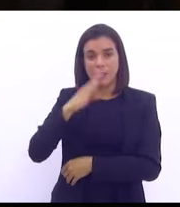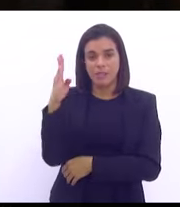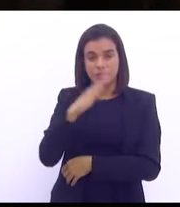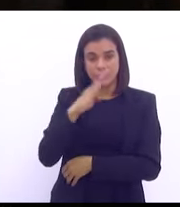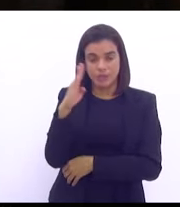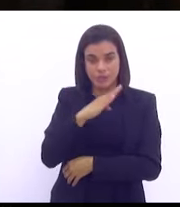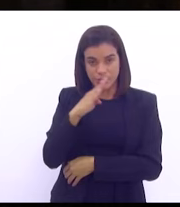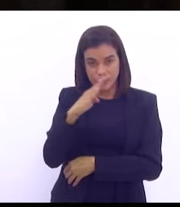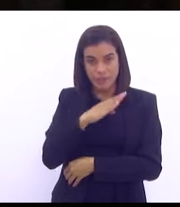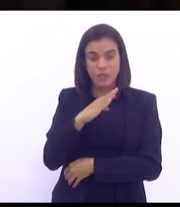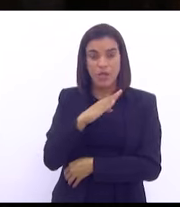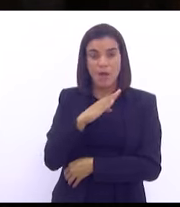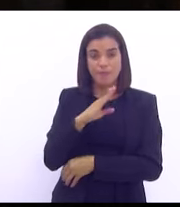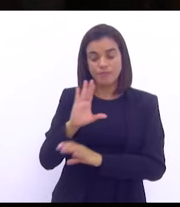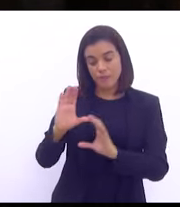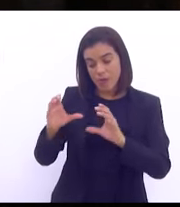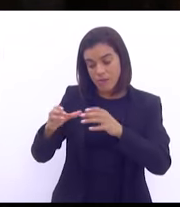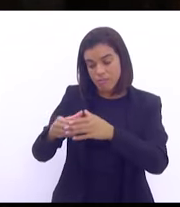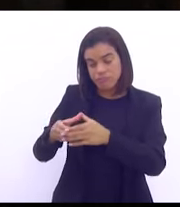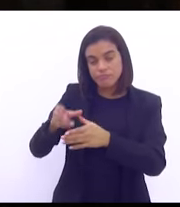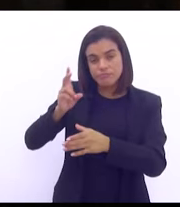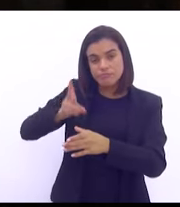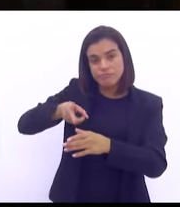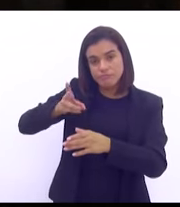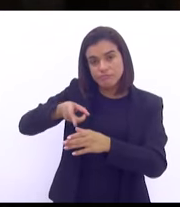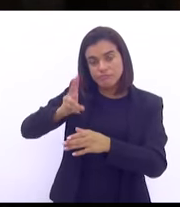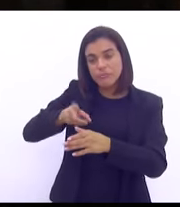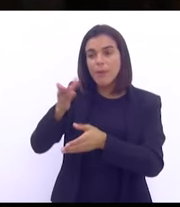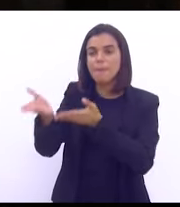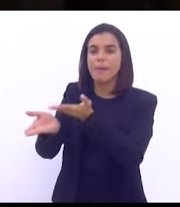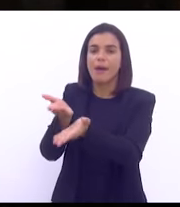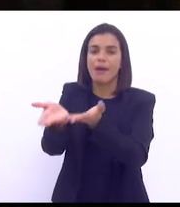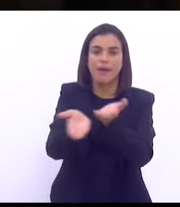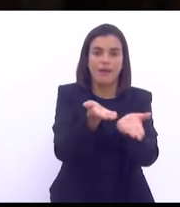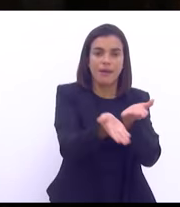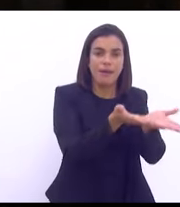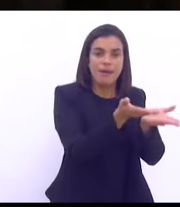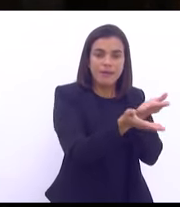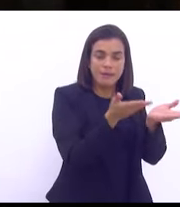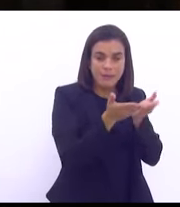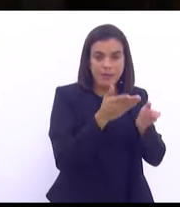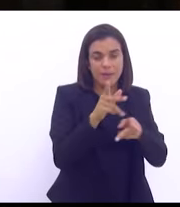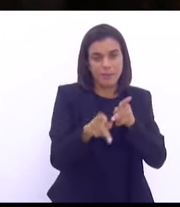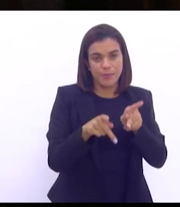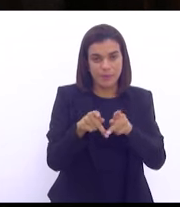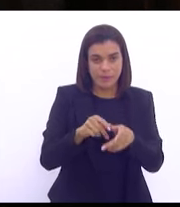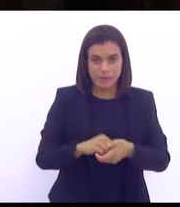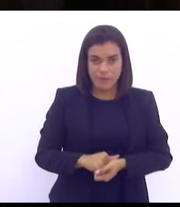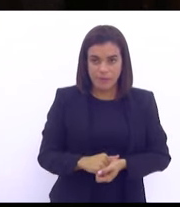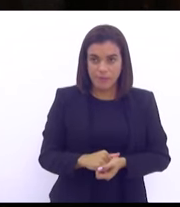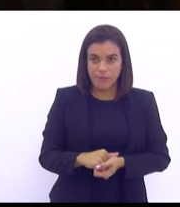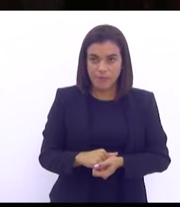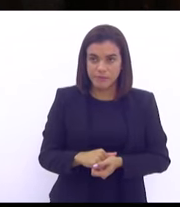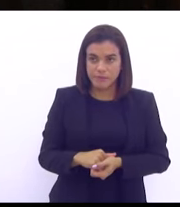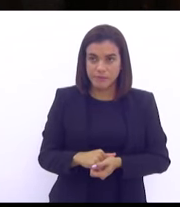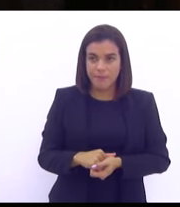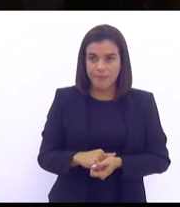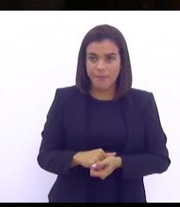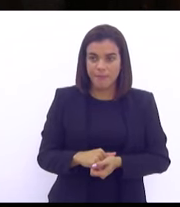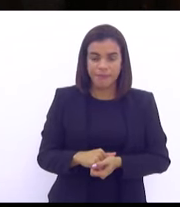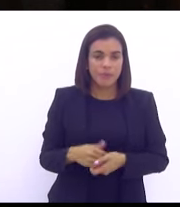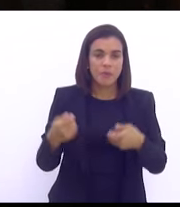e deixar concentrada para atender o clamo da população. Não